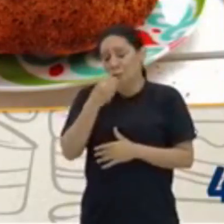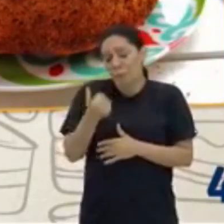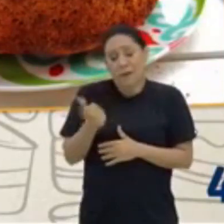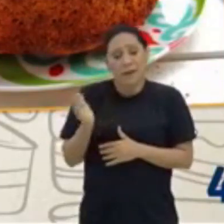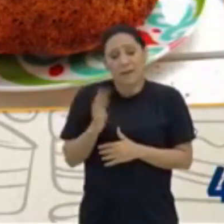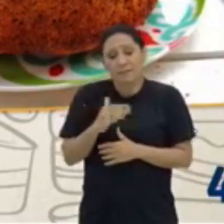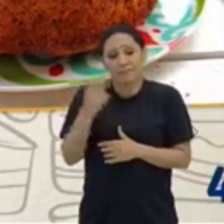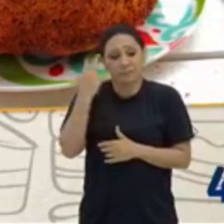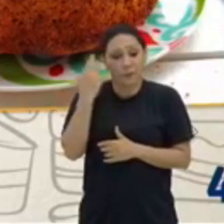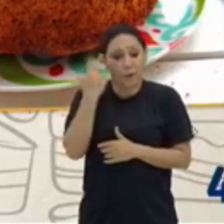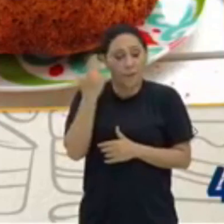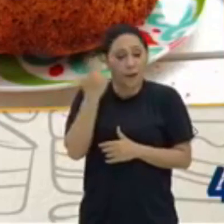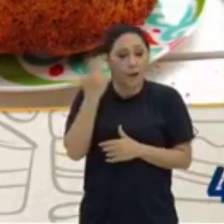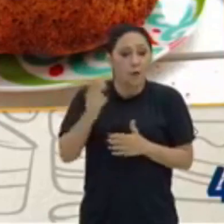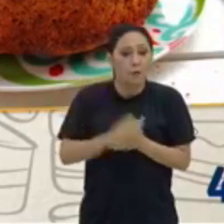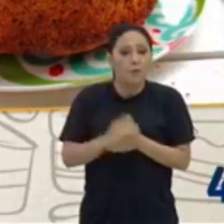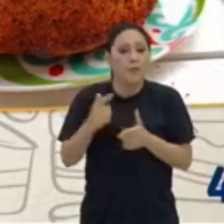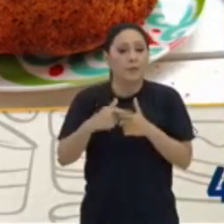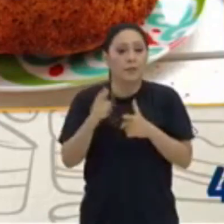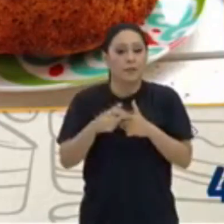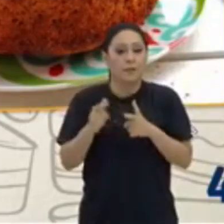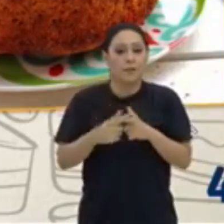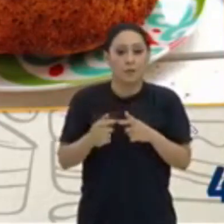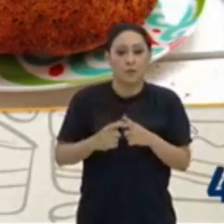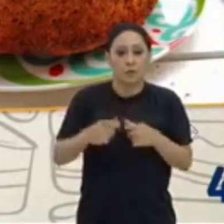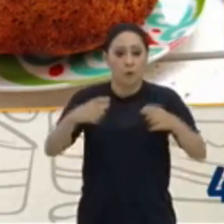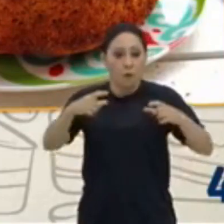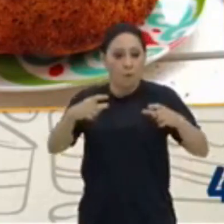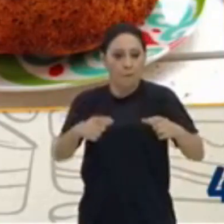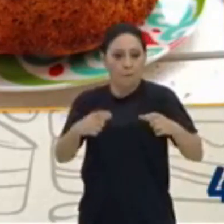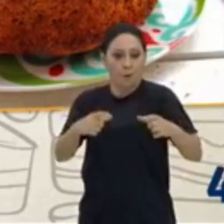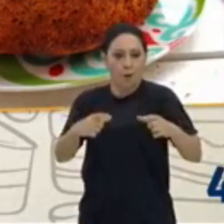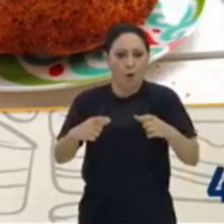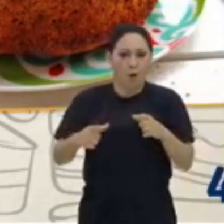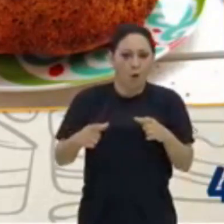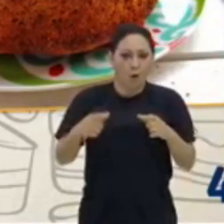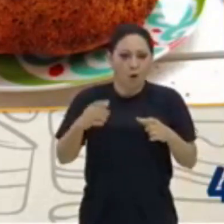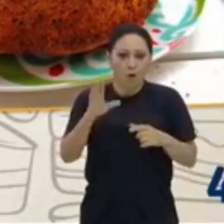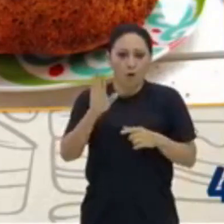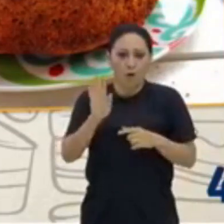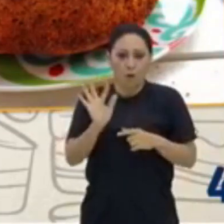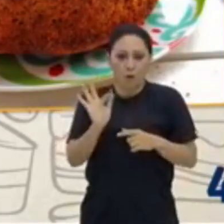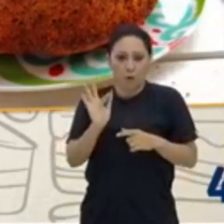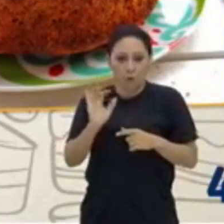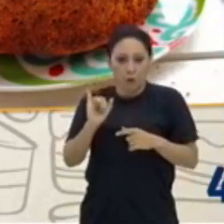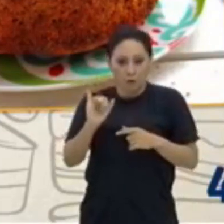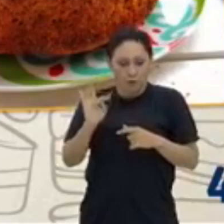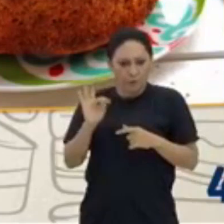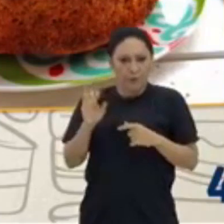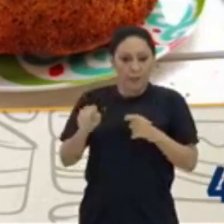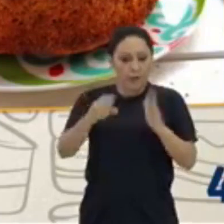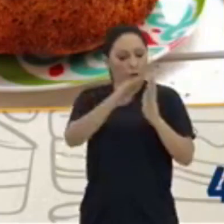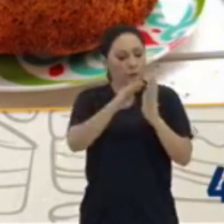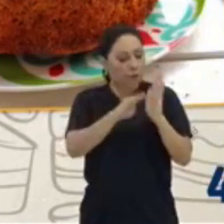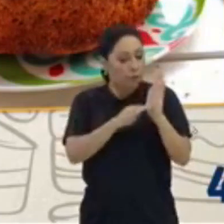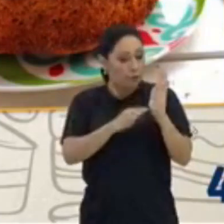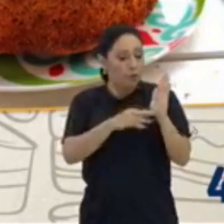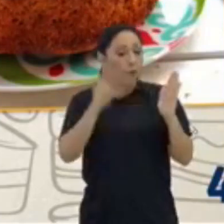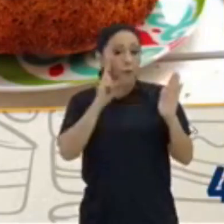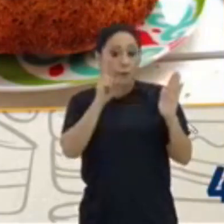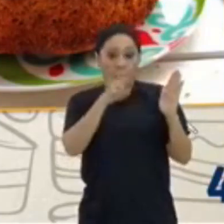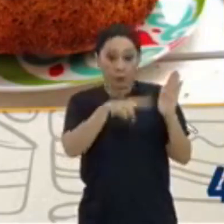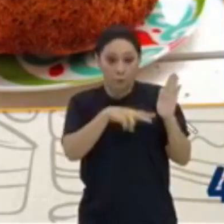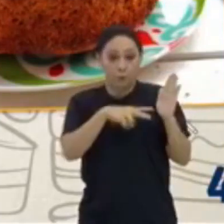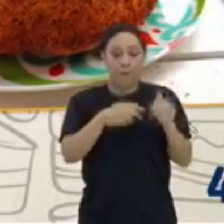só. Situação, problema. Bolo fit, banana e canela. Olha só a receita, preste atenção para a receita desse bolo. São